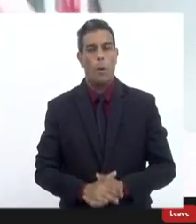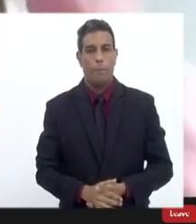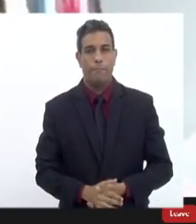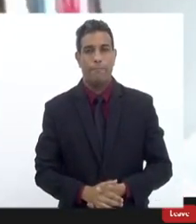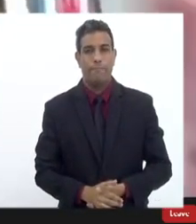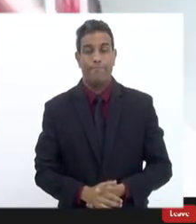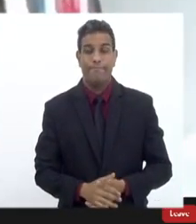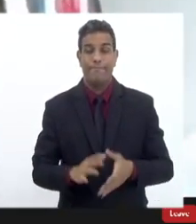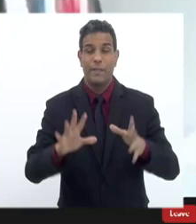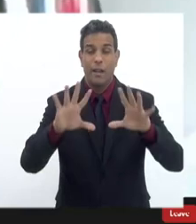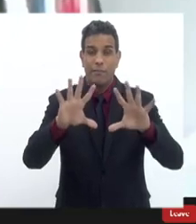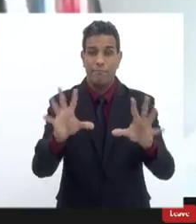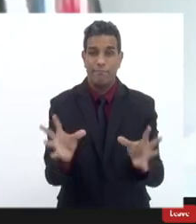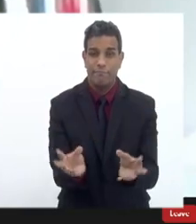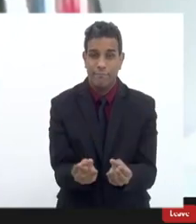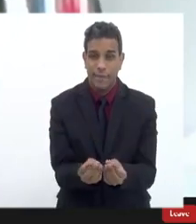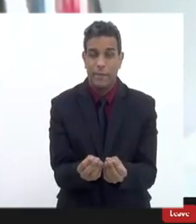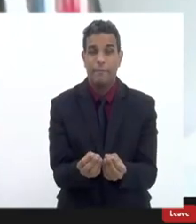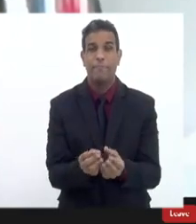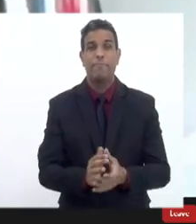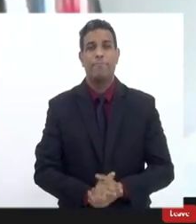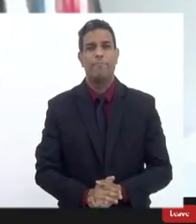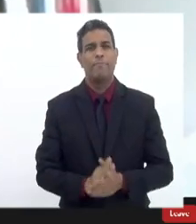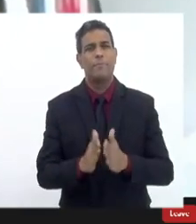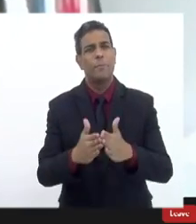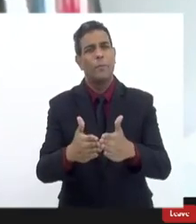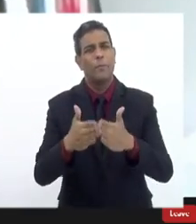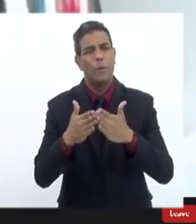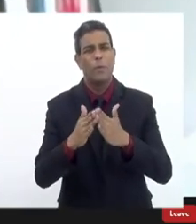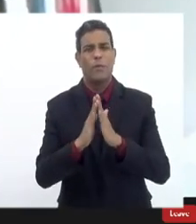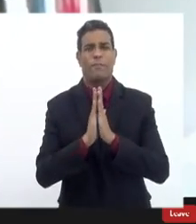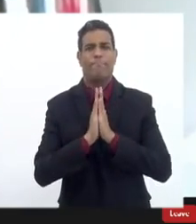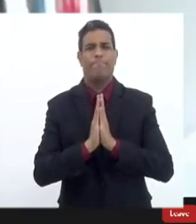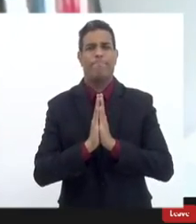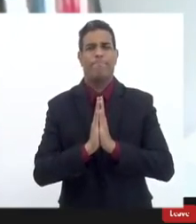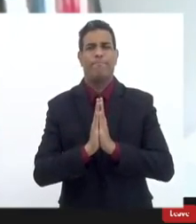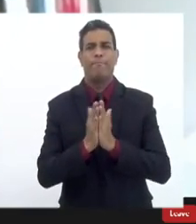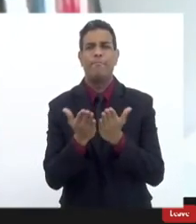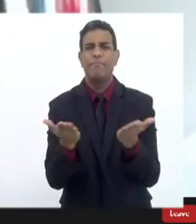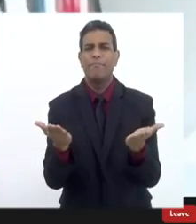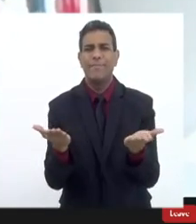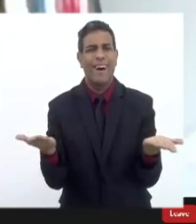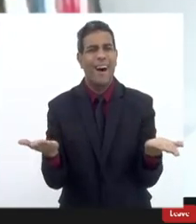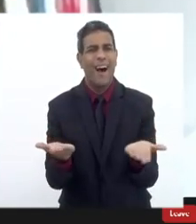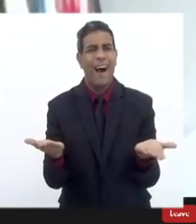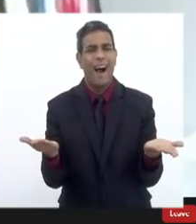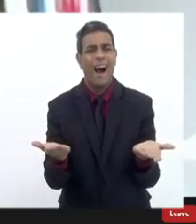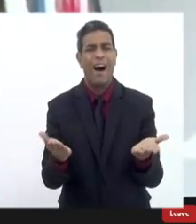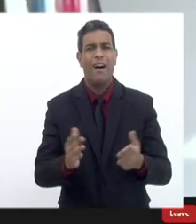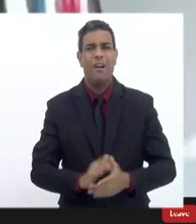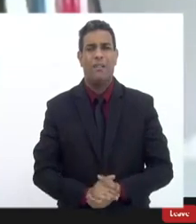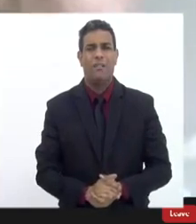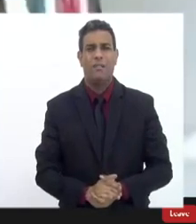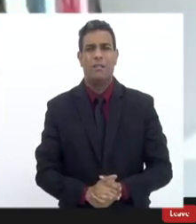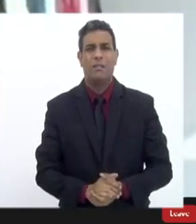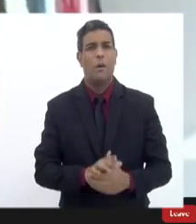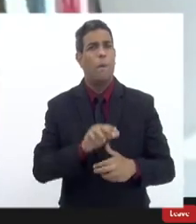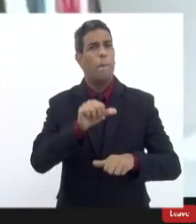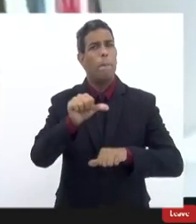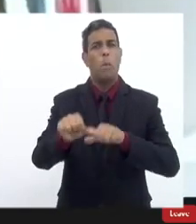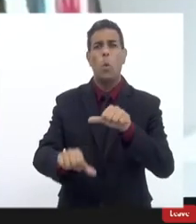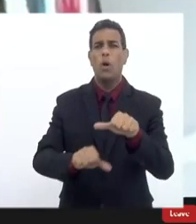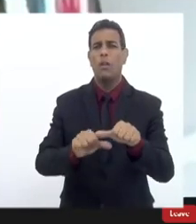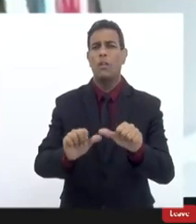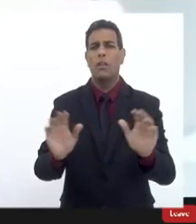encerro dizendo que, por favor, eu não estou tirando foco. O